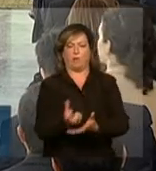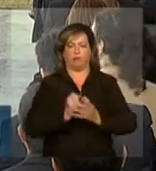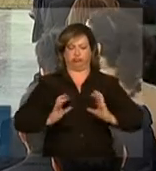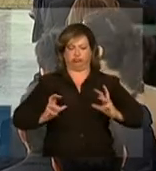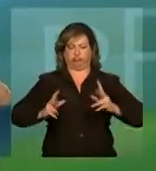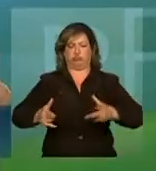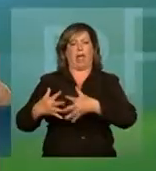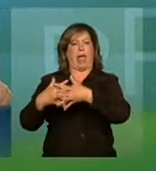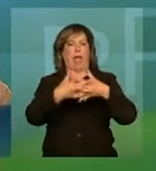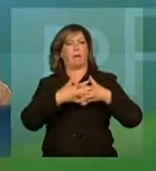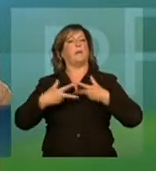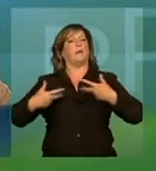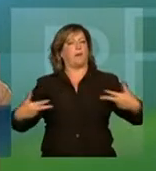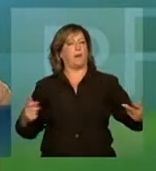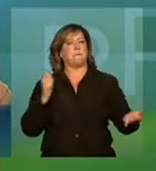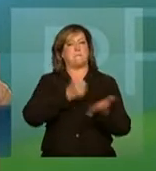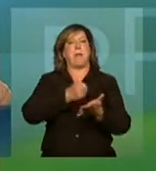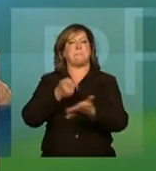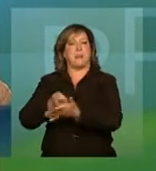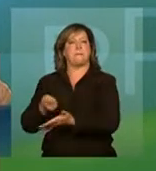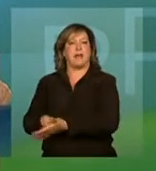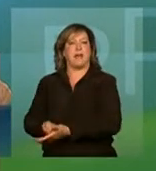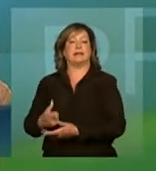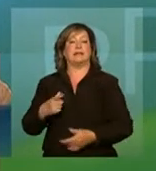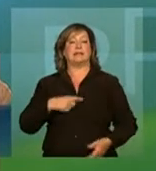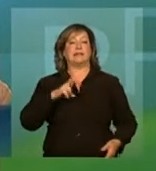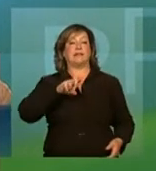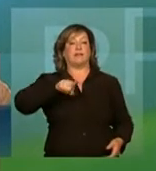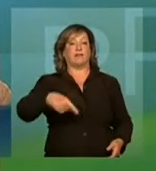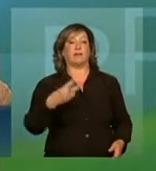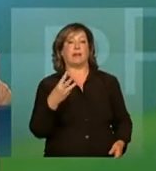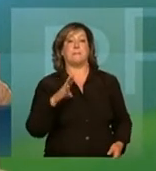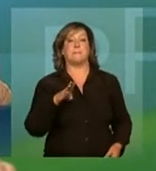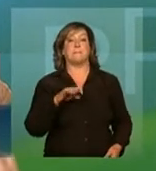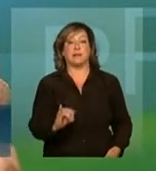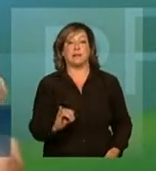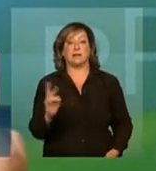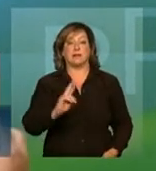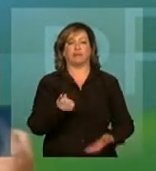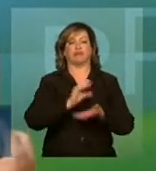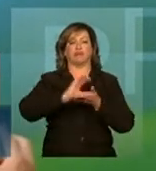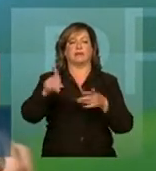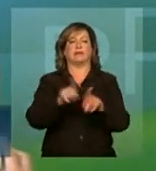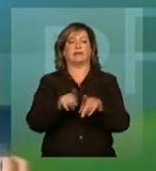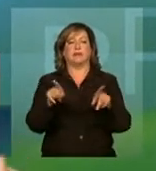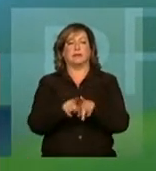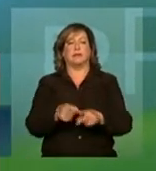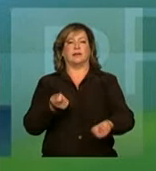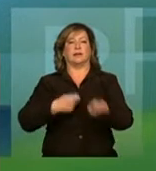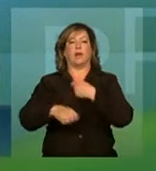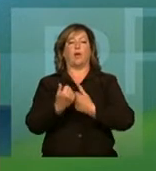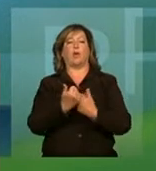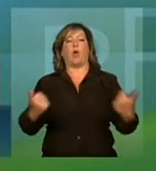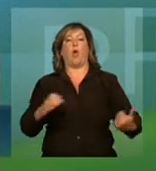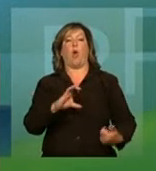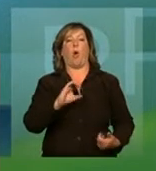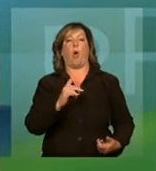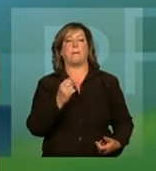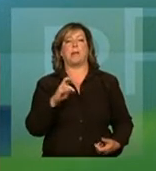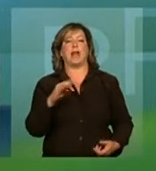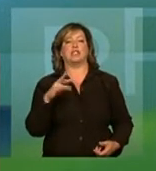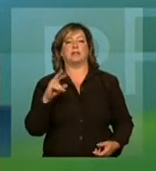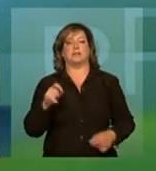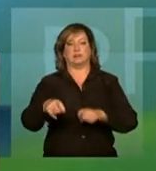e caminhões. Foram também destinados 5,3 bilhões para financiar a capitalização das cooperativas